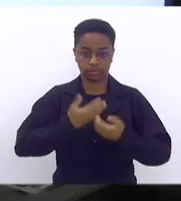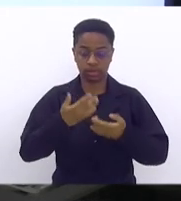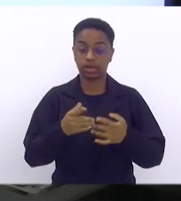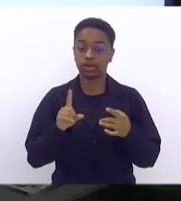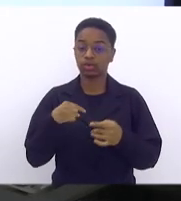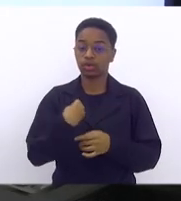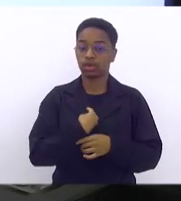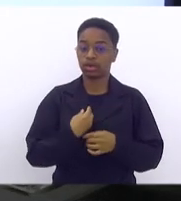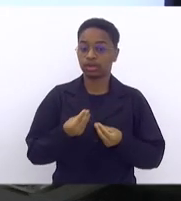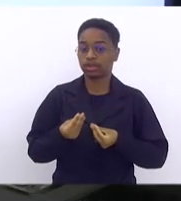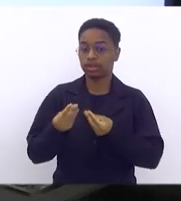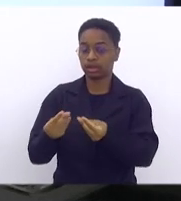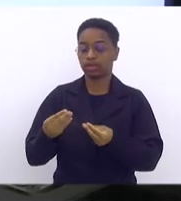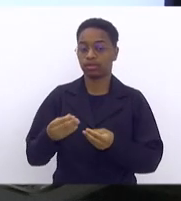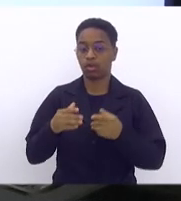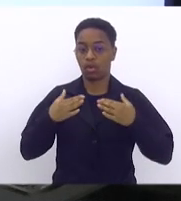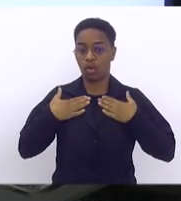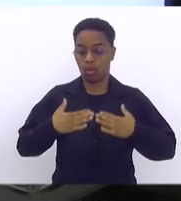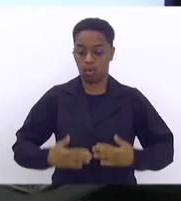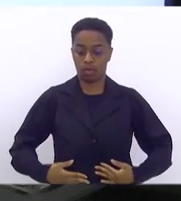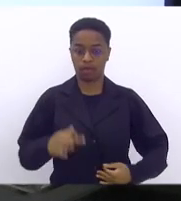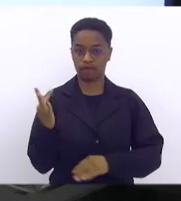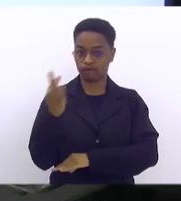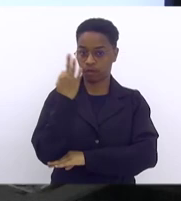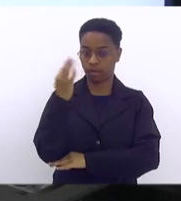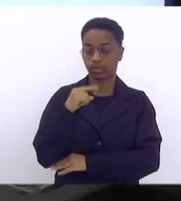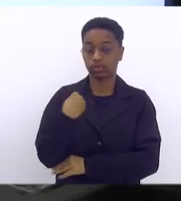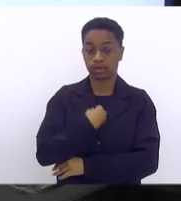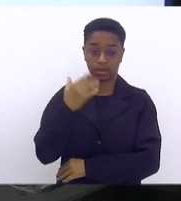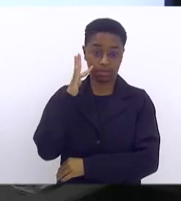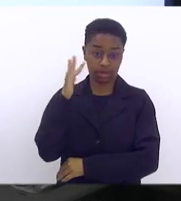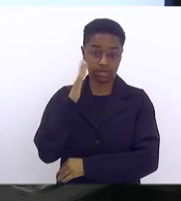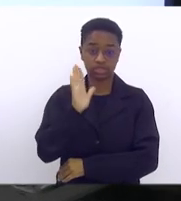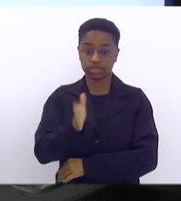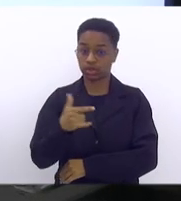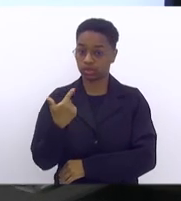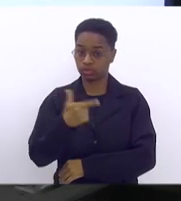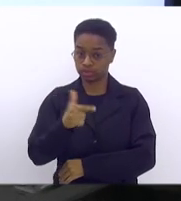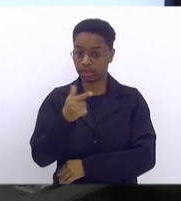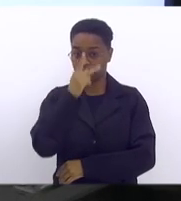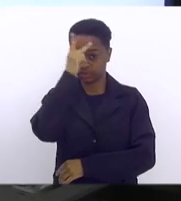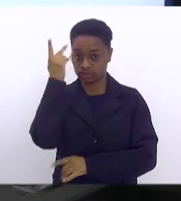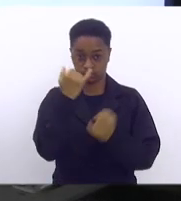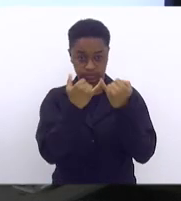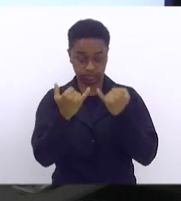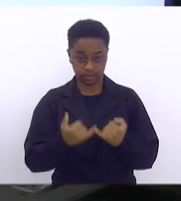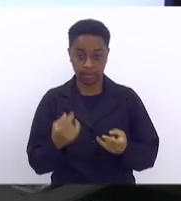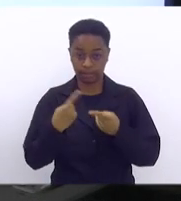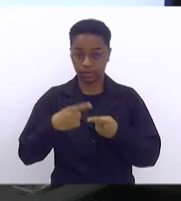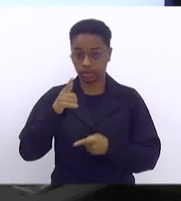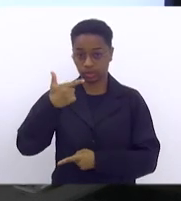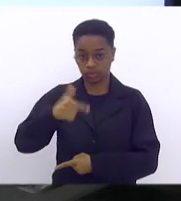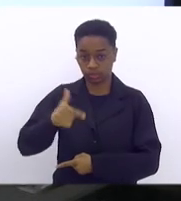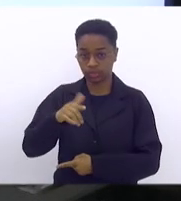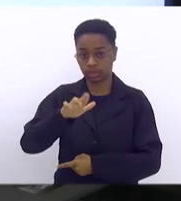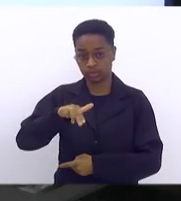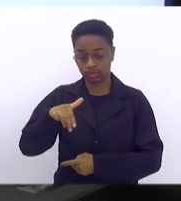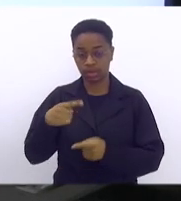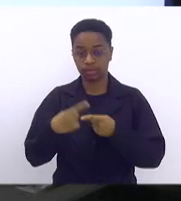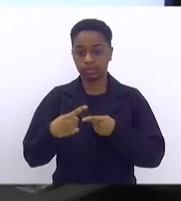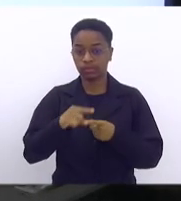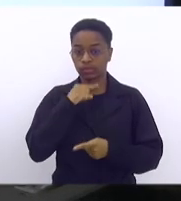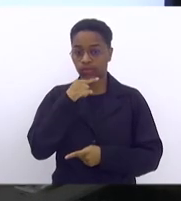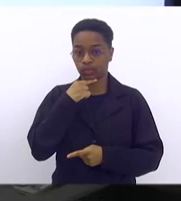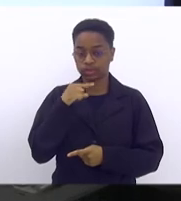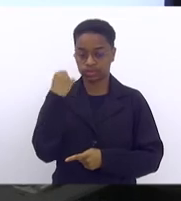né, para ele trocar de roupa no banheiro. Nós já imaginávamos que não teriam pessoas semelhantes a ele no fórum, porque nunca tem, né? E a gente não consegue ter